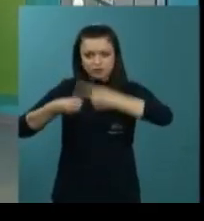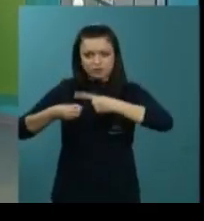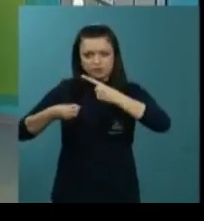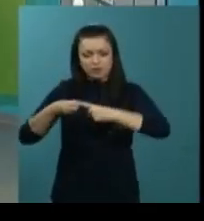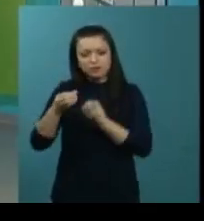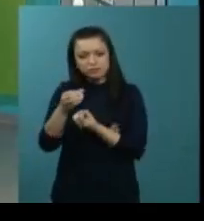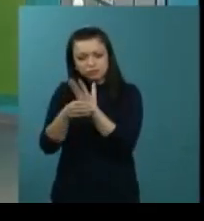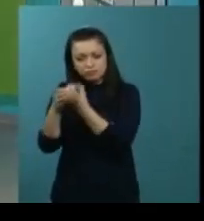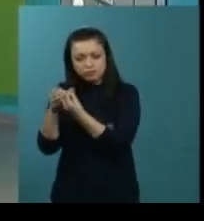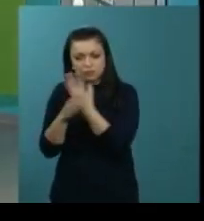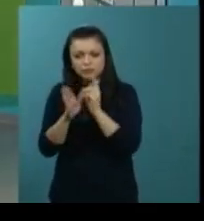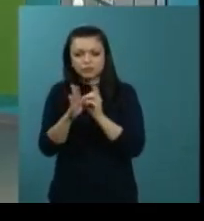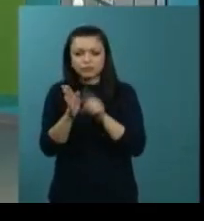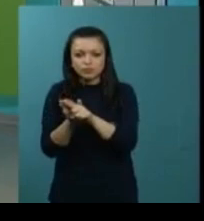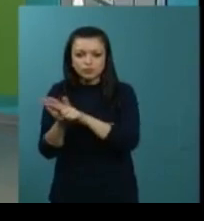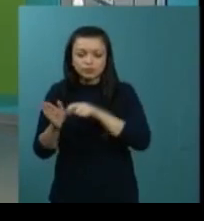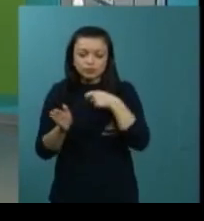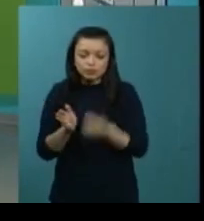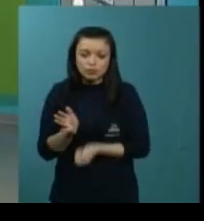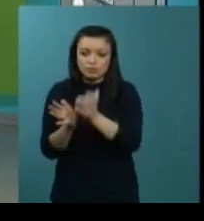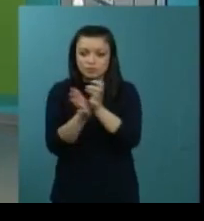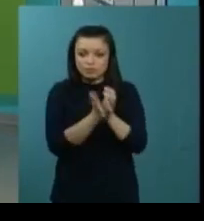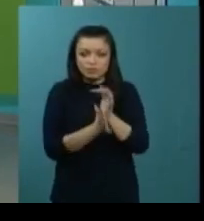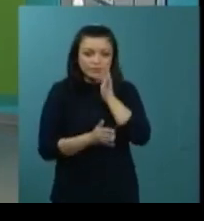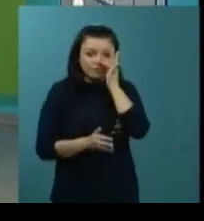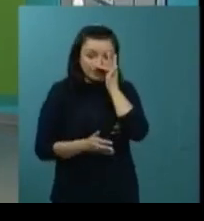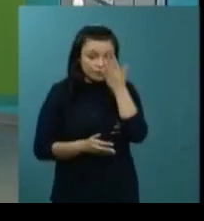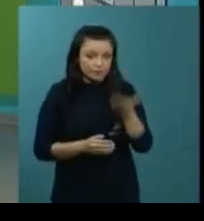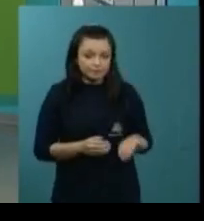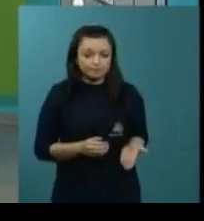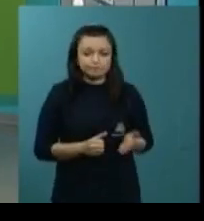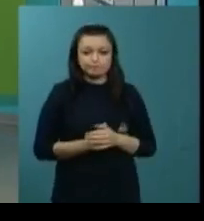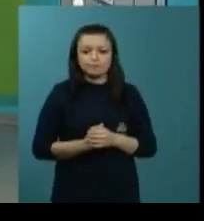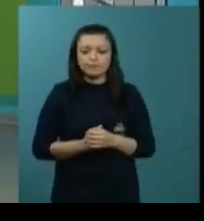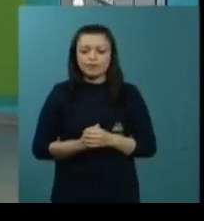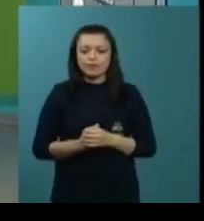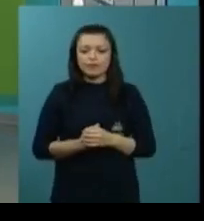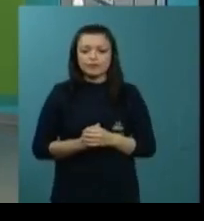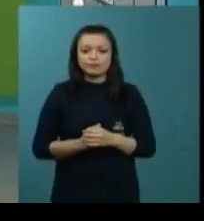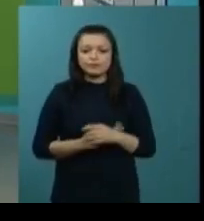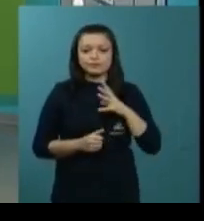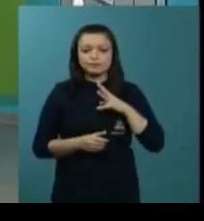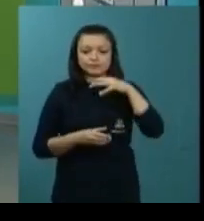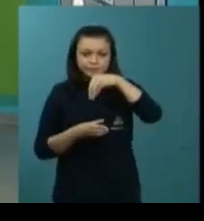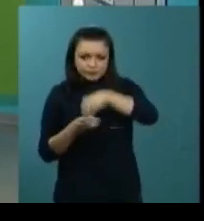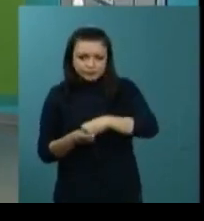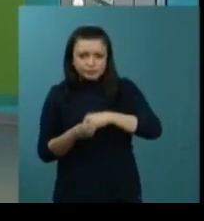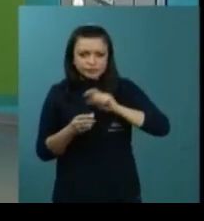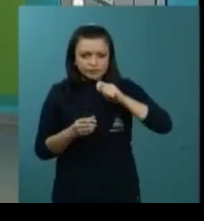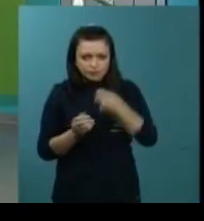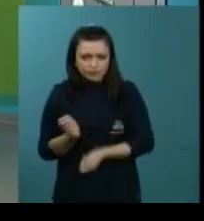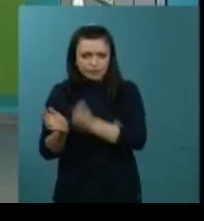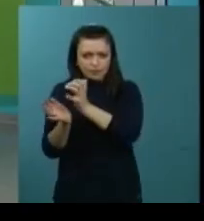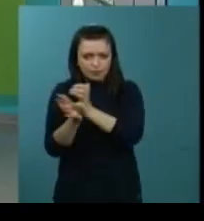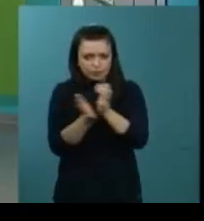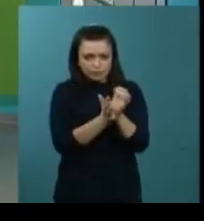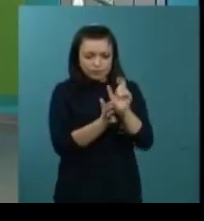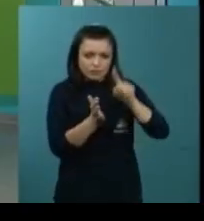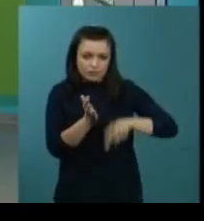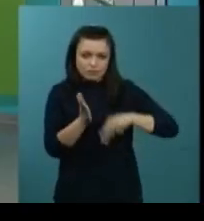faremos alguma análise sobre esse conjunto. Os componentes do conjunto, que no exemplo seriam